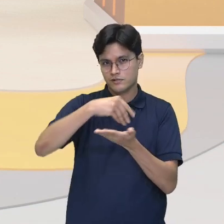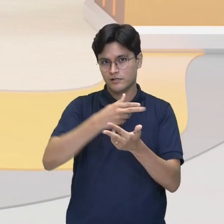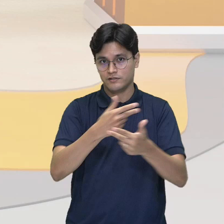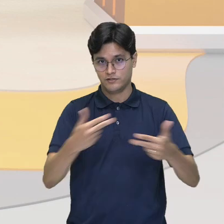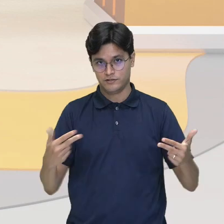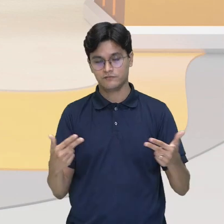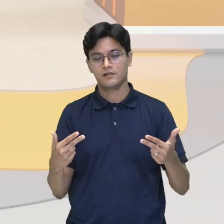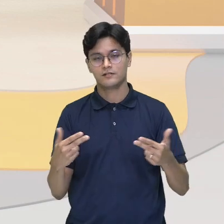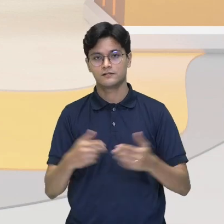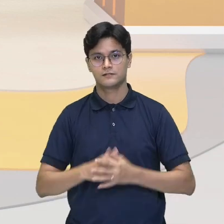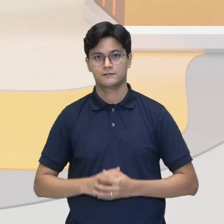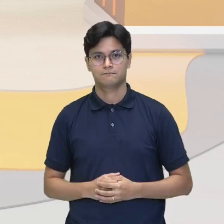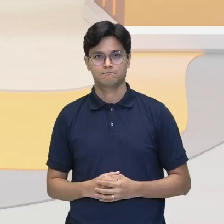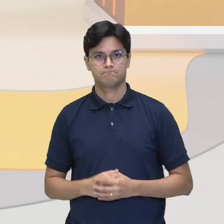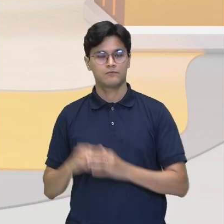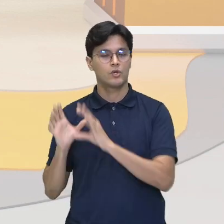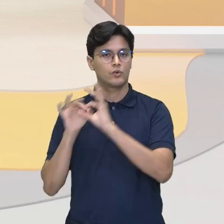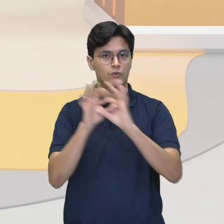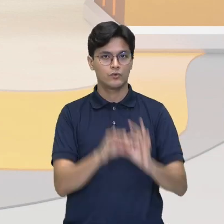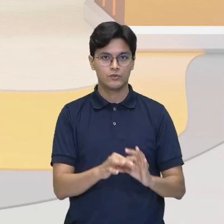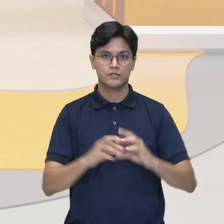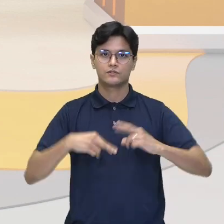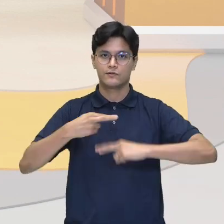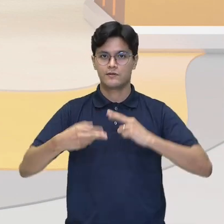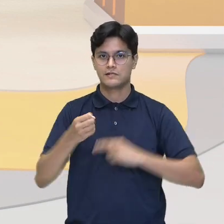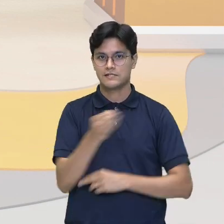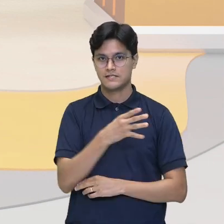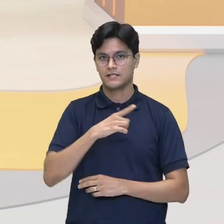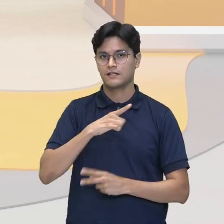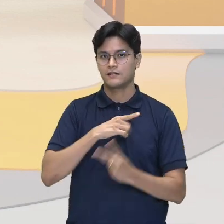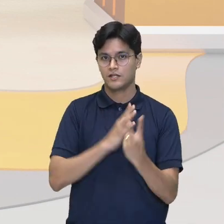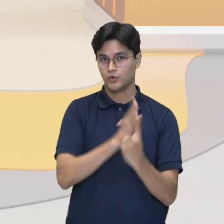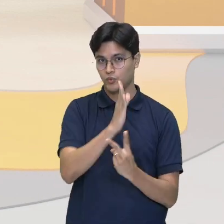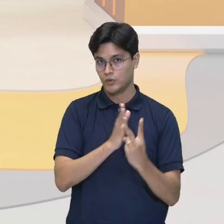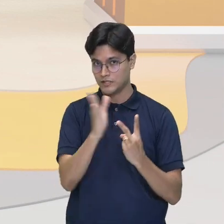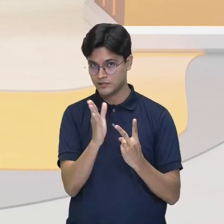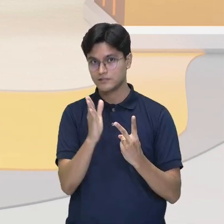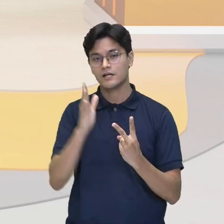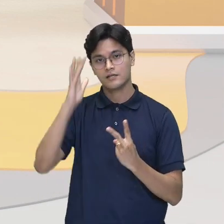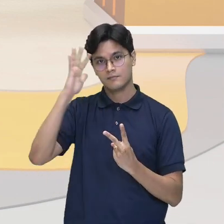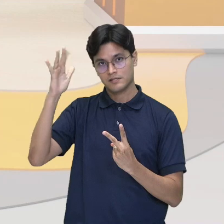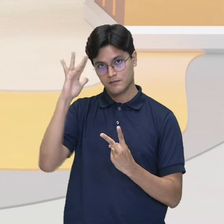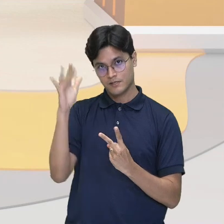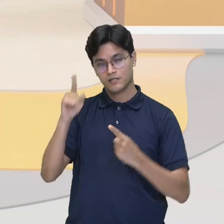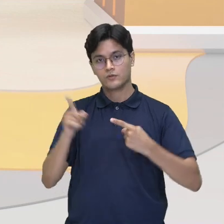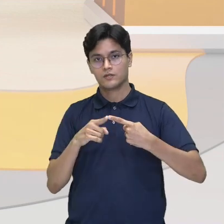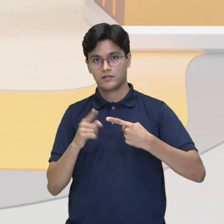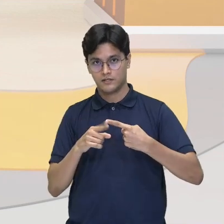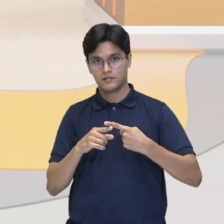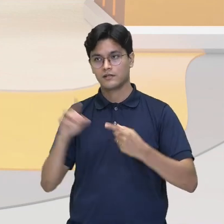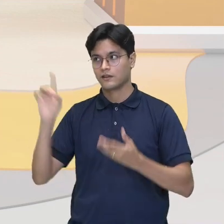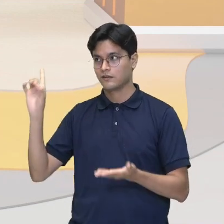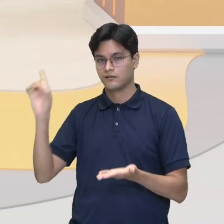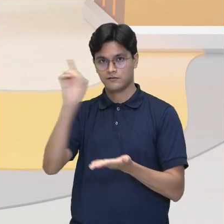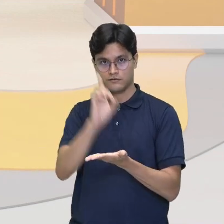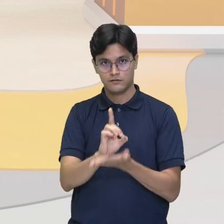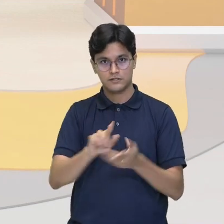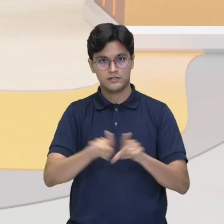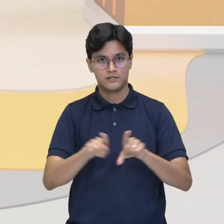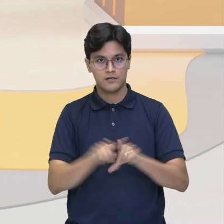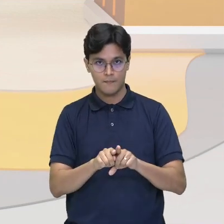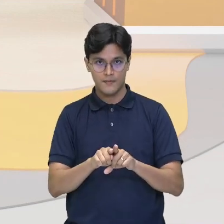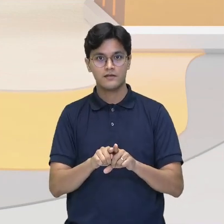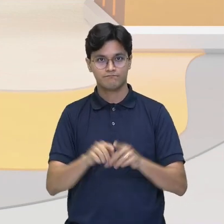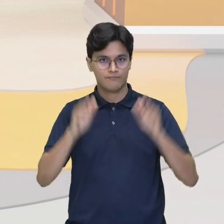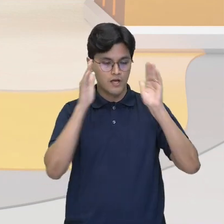contexto de renascimento, nós temos a dualidade do pensamento teocentrista e antropocentrista.